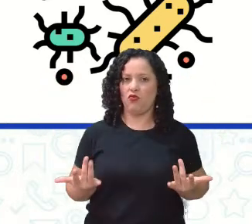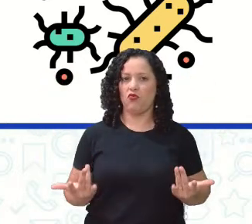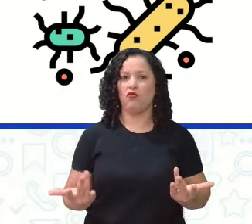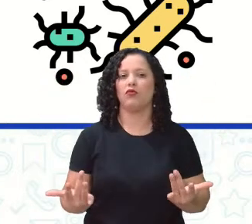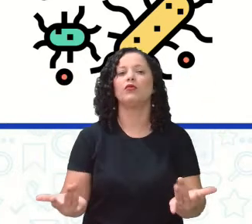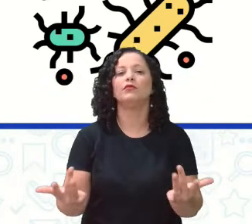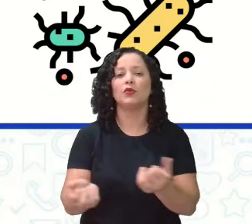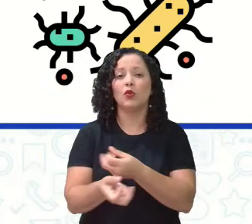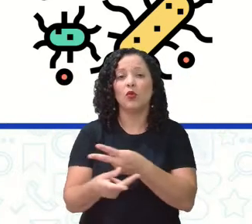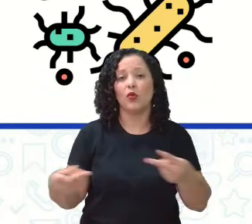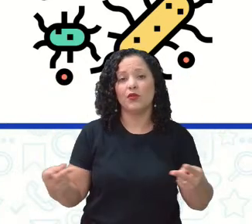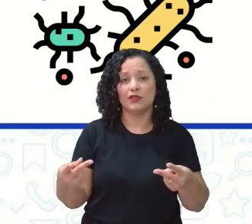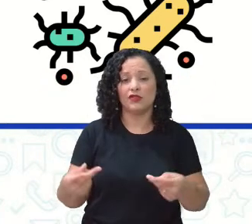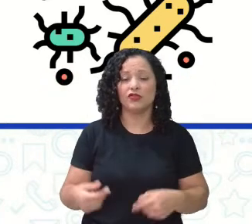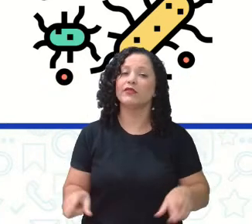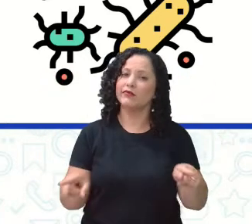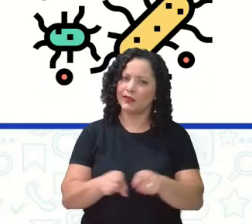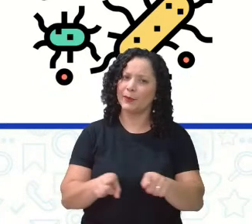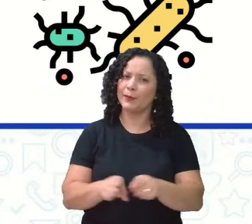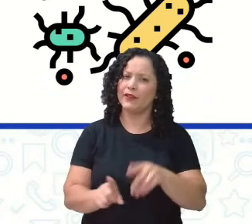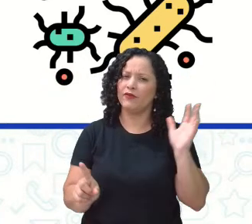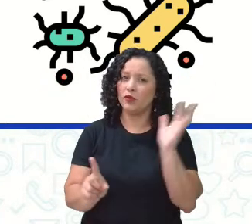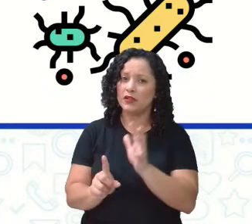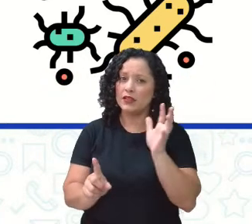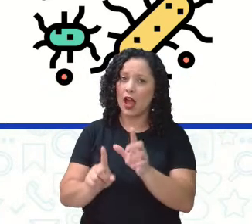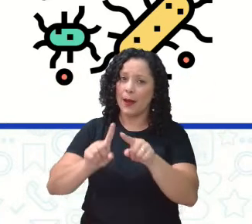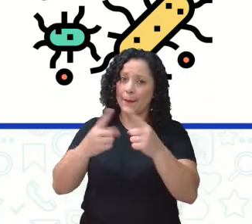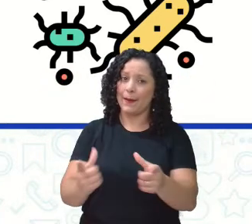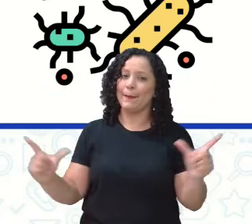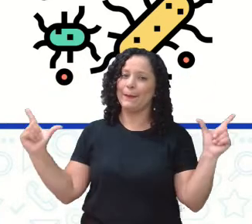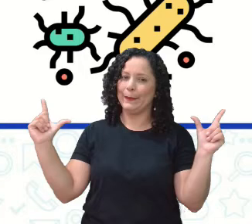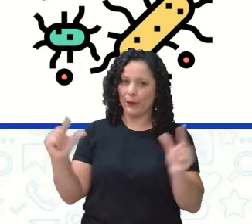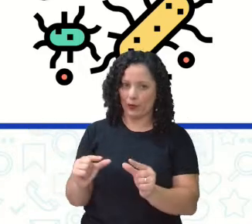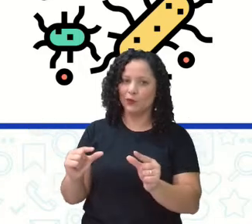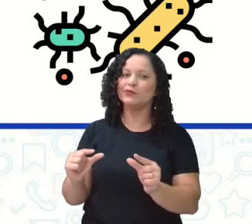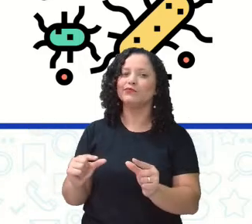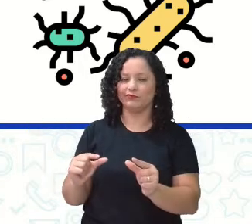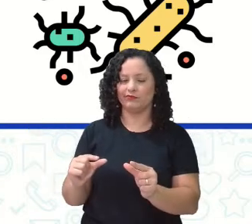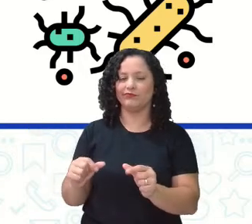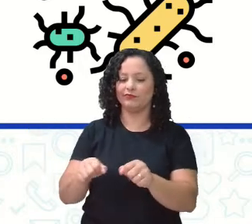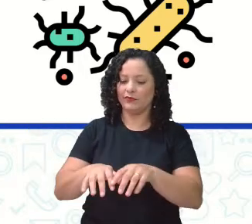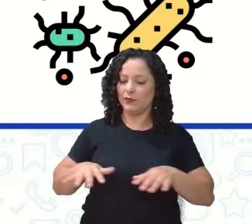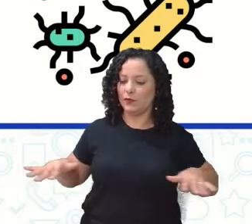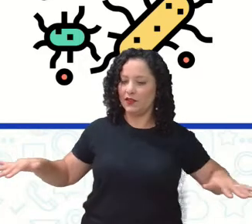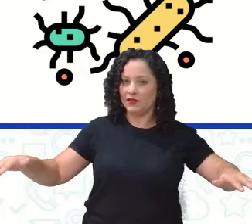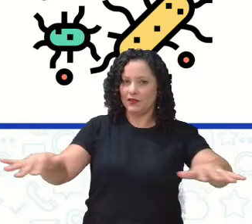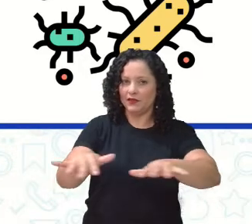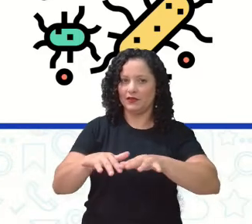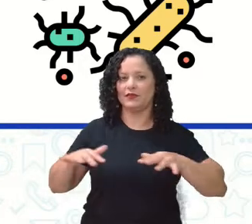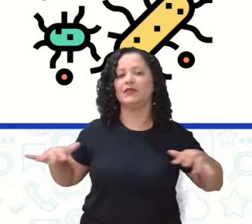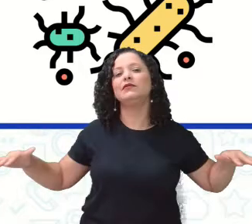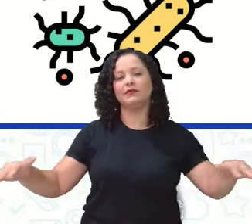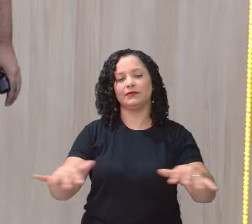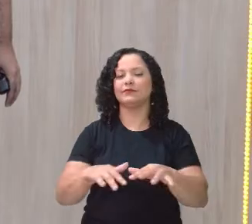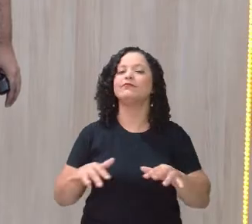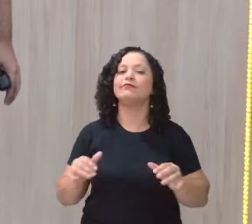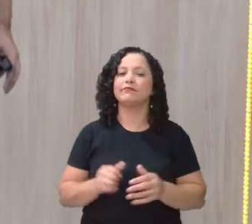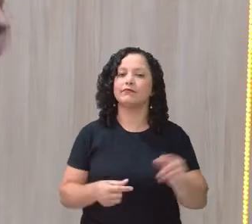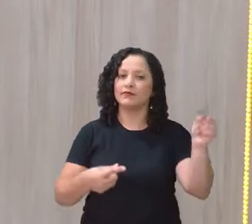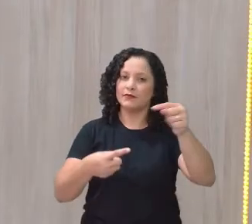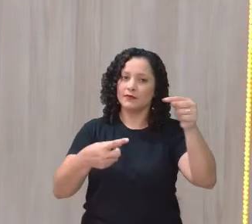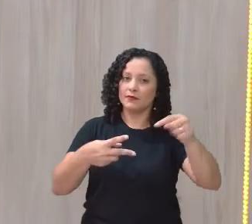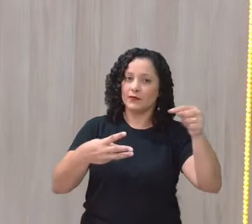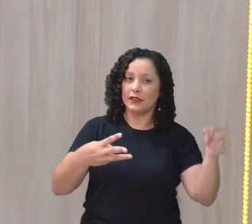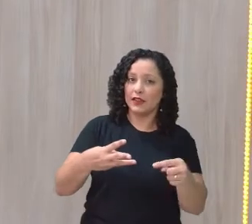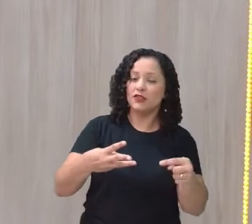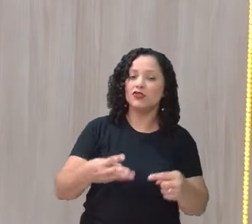importantes, pois vai gerar poucos impactos na nossa superfície terrestre. São essas 3